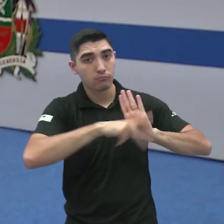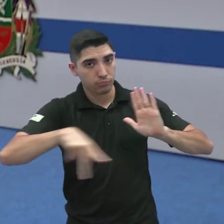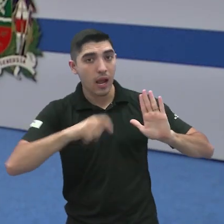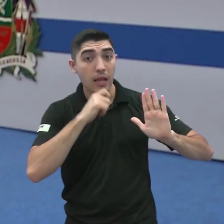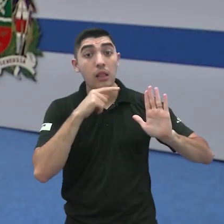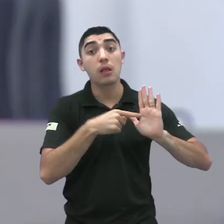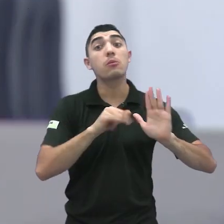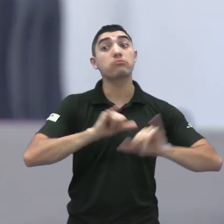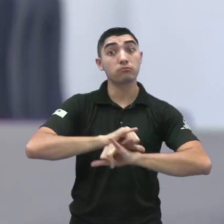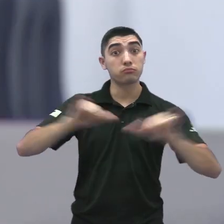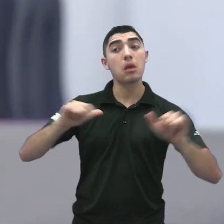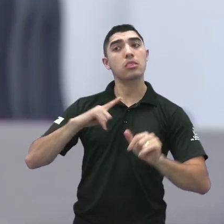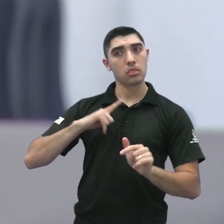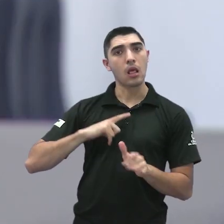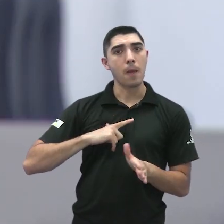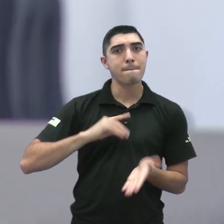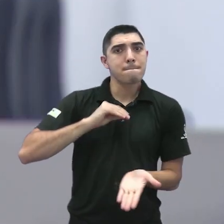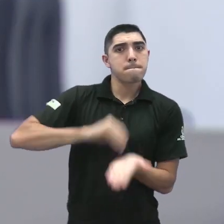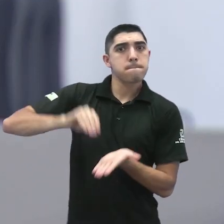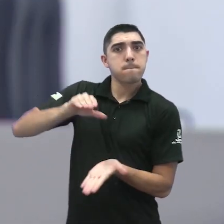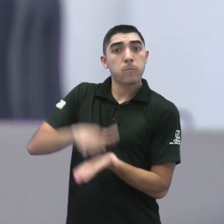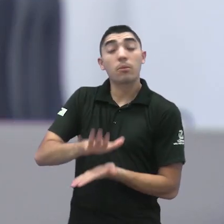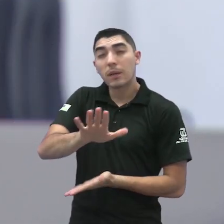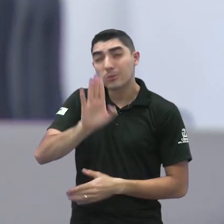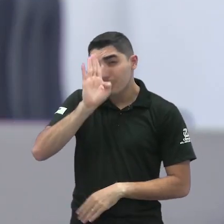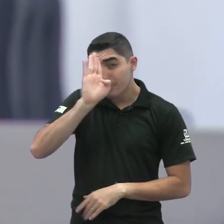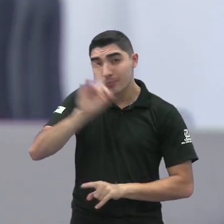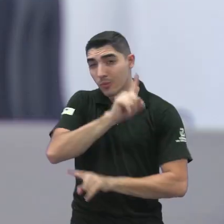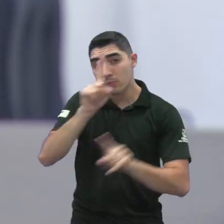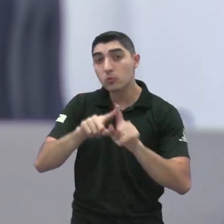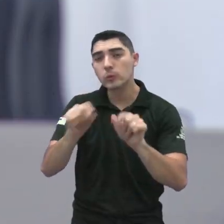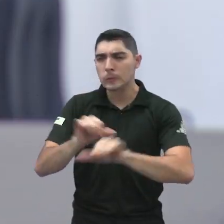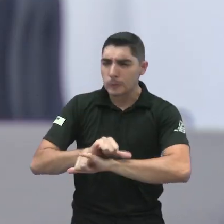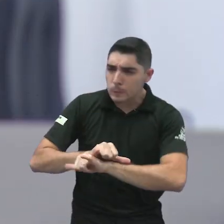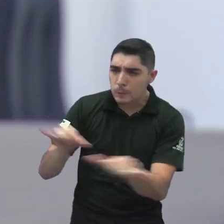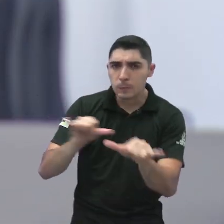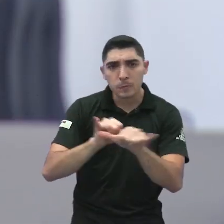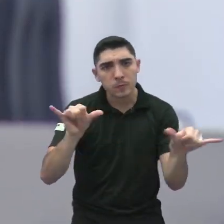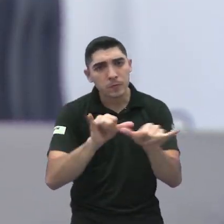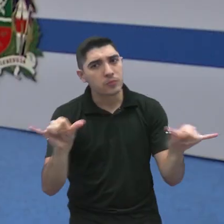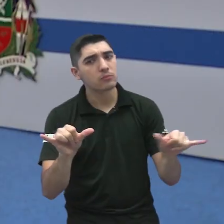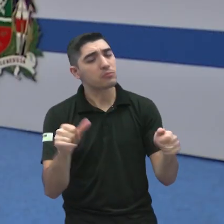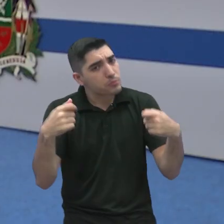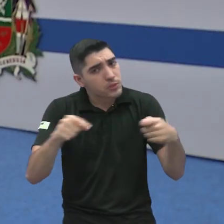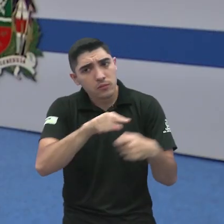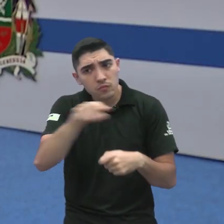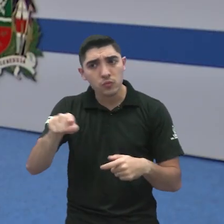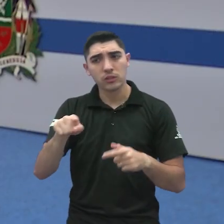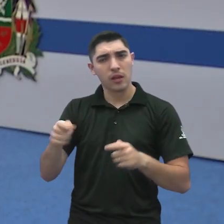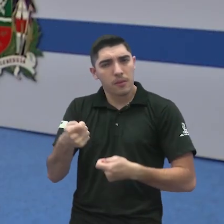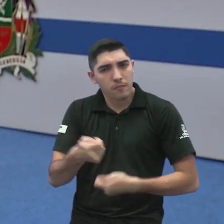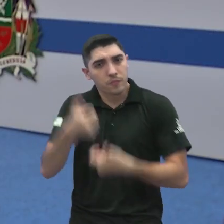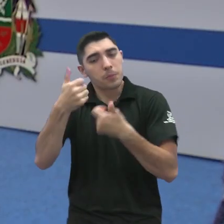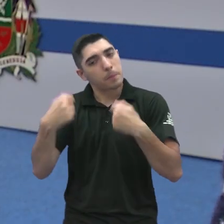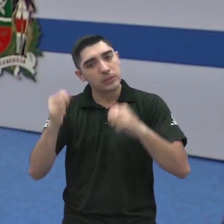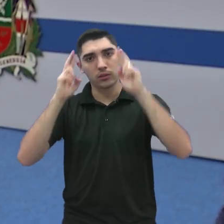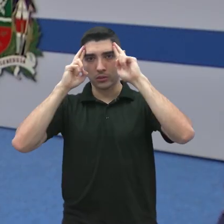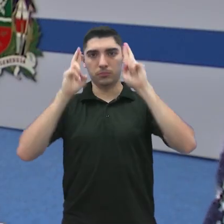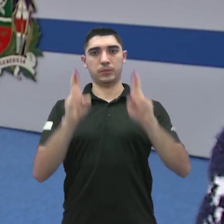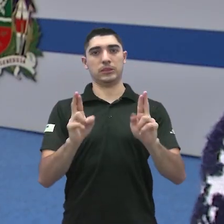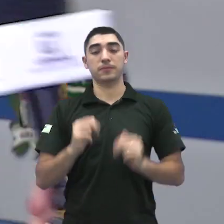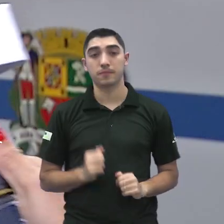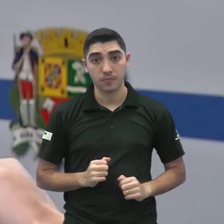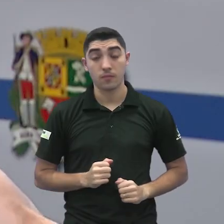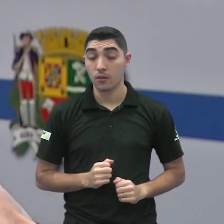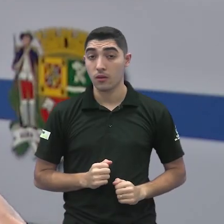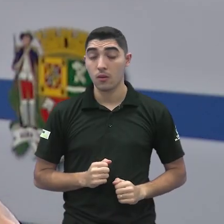toda a cidade, prevendo multas, mas com o foco principal de conscientizar a população sobre o respeito nas festas de fim de